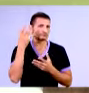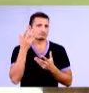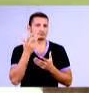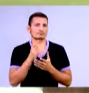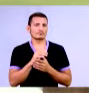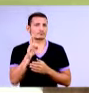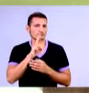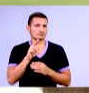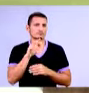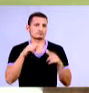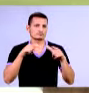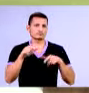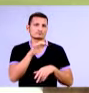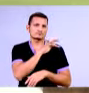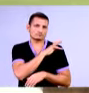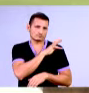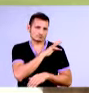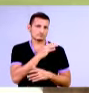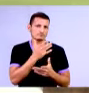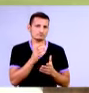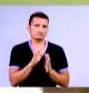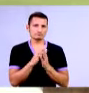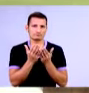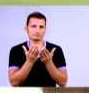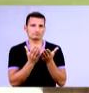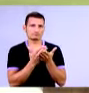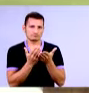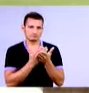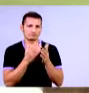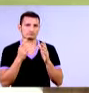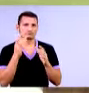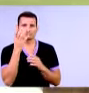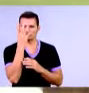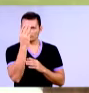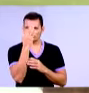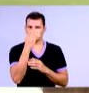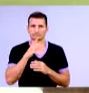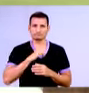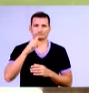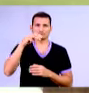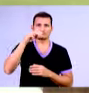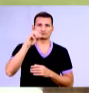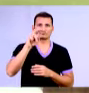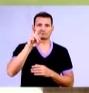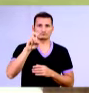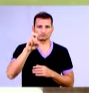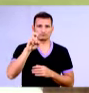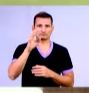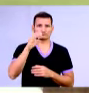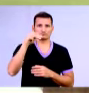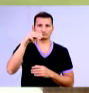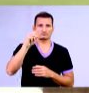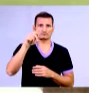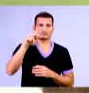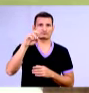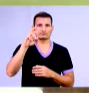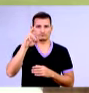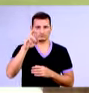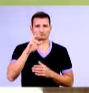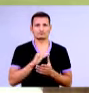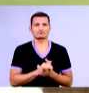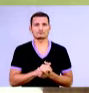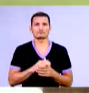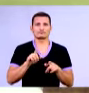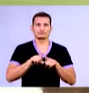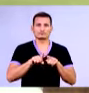de faculdade, a utilização de álbuns de família. Qual ferramentas? Tem o Movie Maker, tem o Format Factory e o AtubeCat para tratamento de